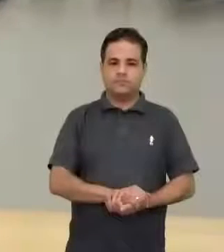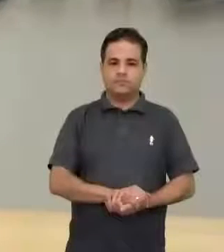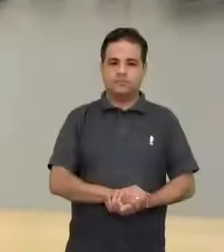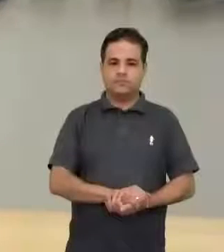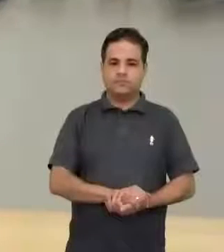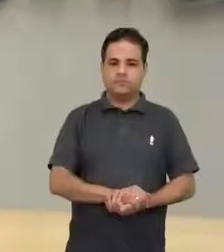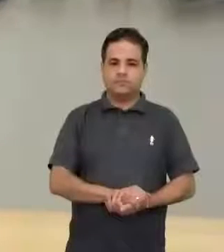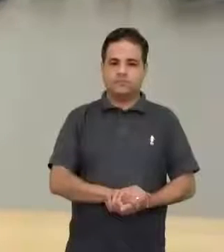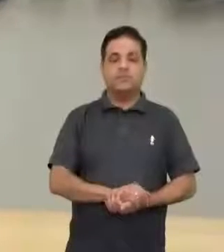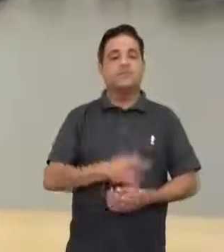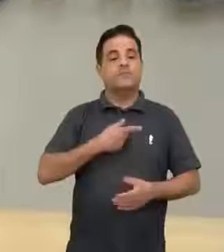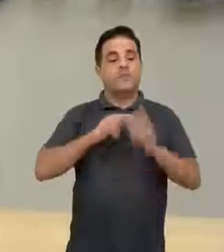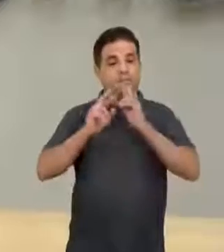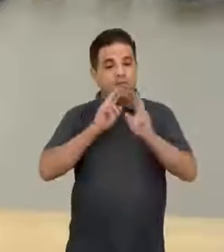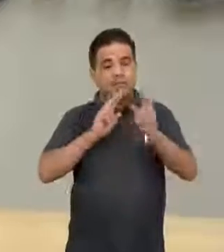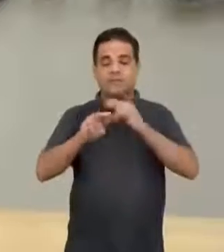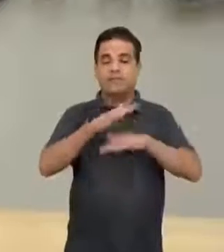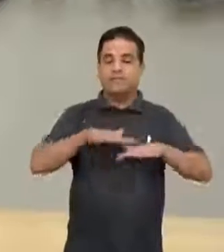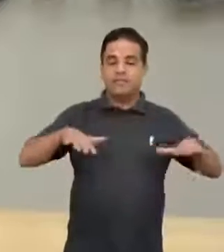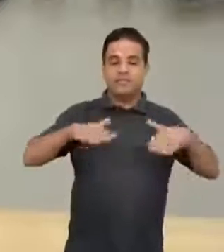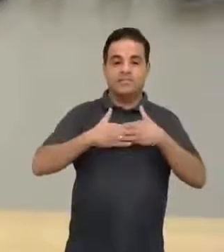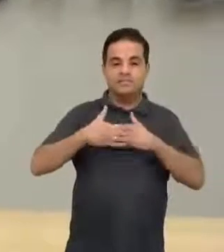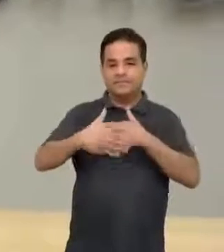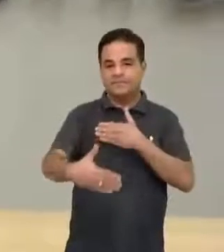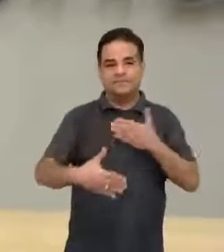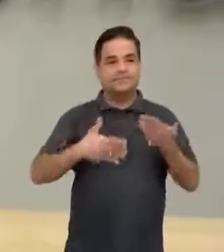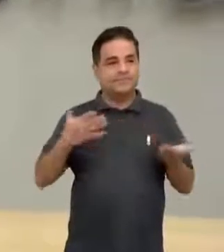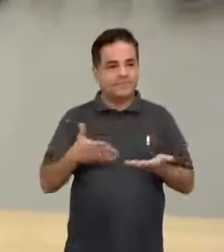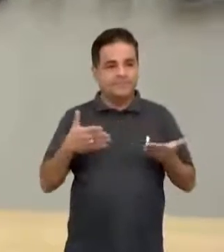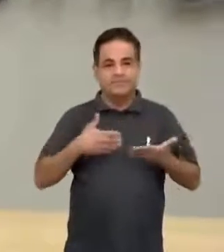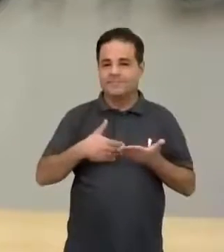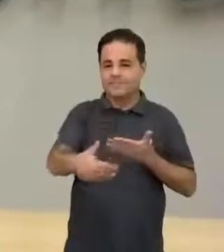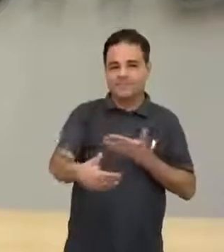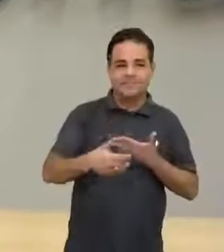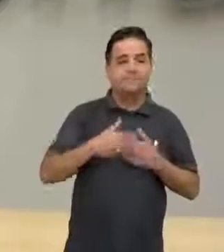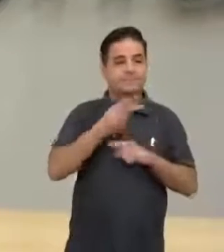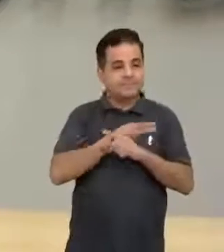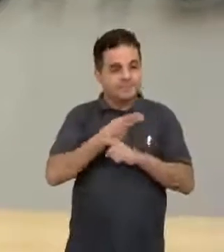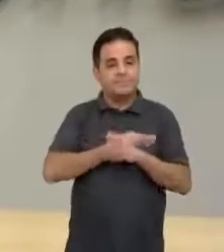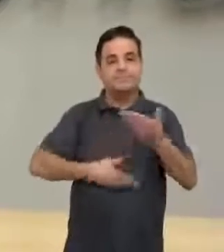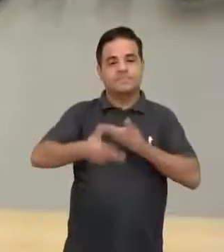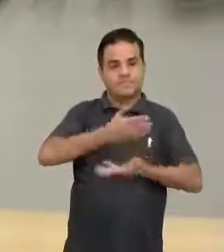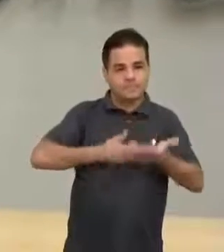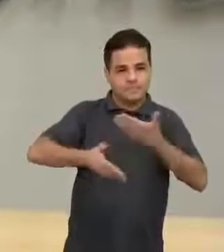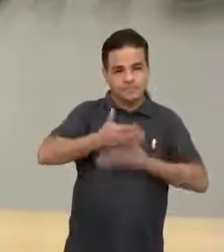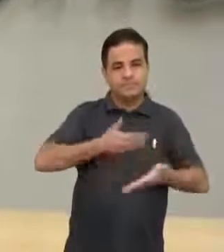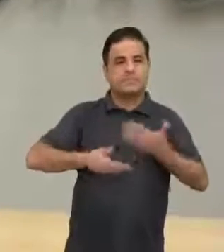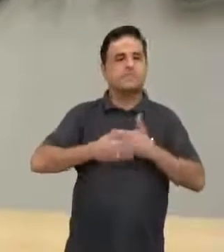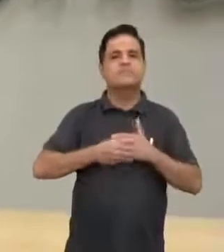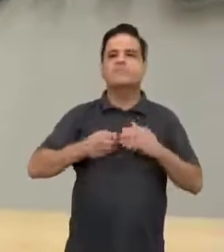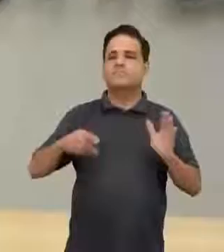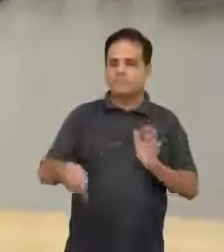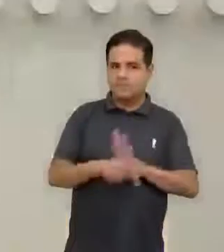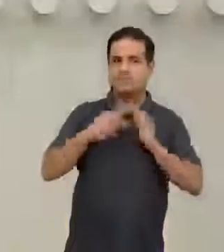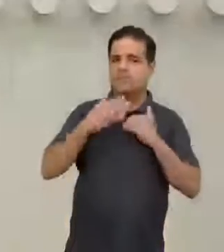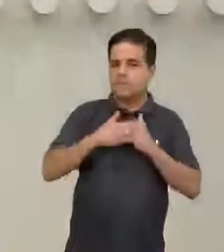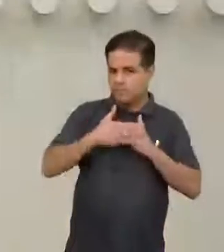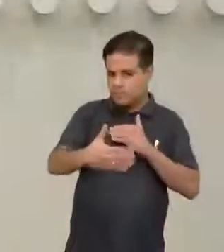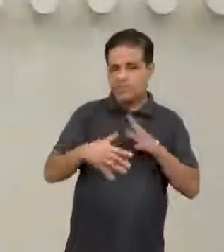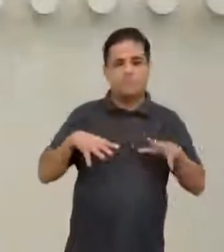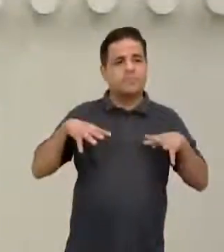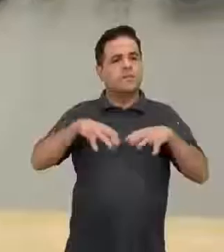E vamos à resposta da professora Kátia, que ela fala assim, o ato de busca, de troca, de interação e apropriação. Né? Então,